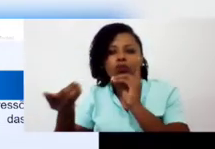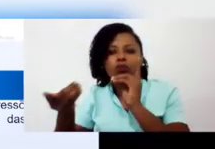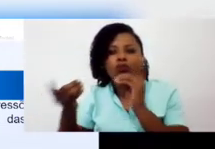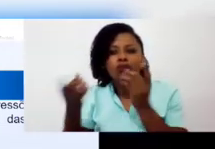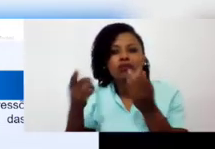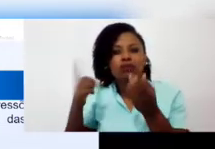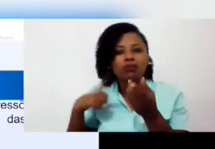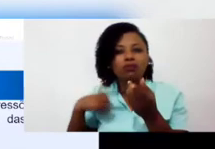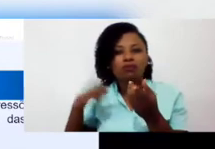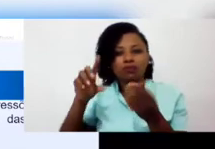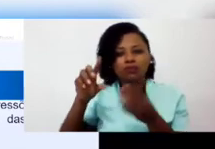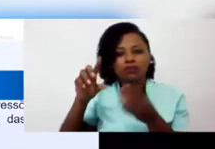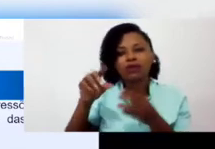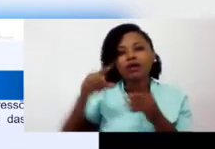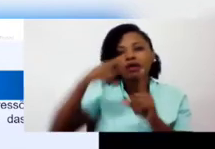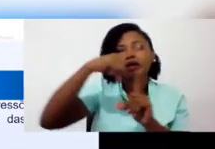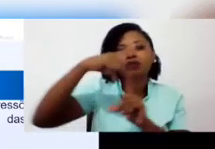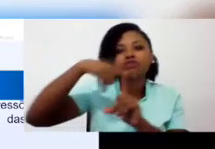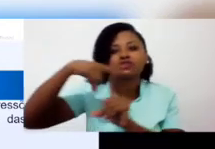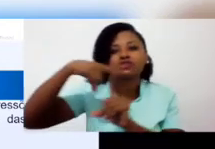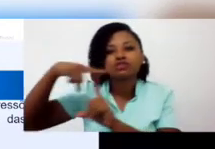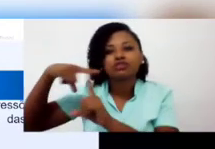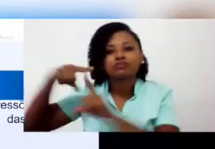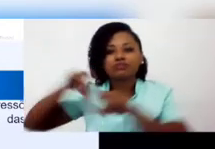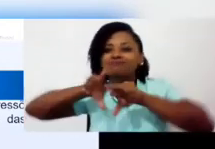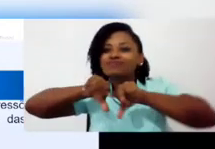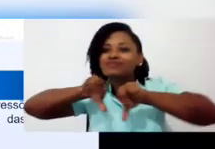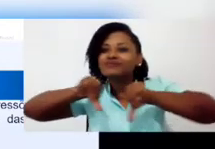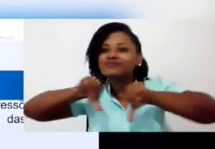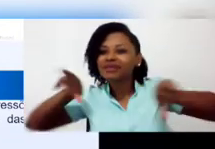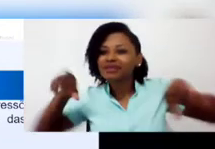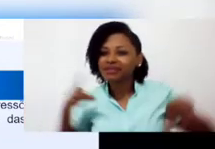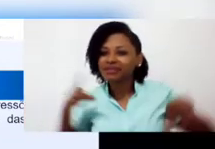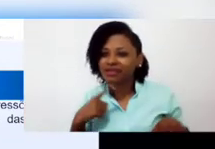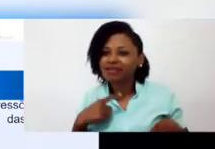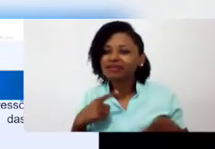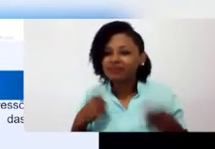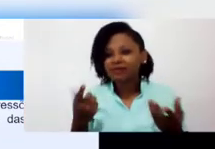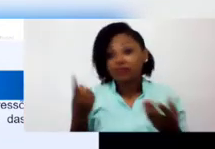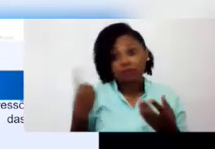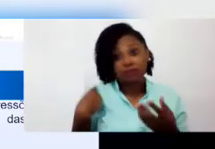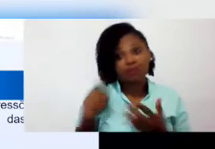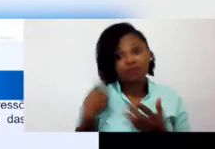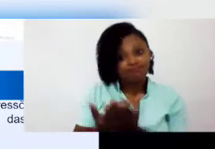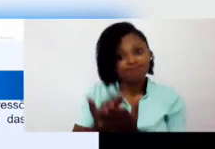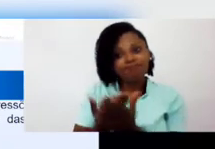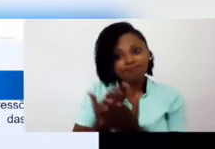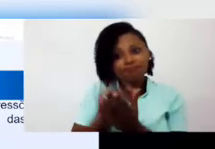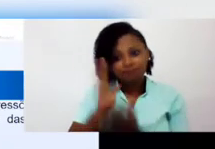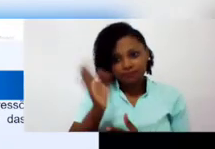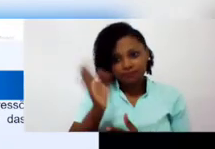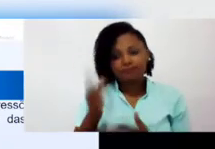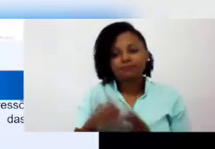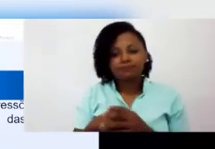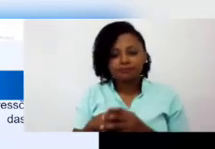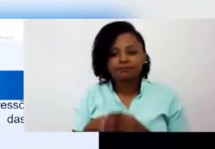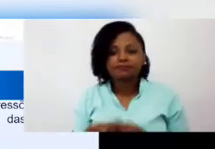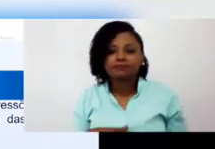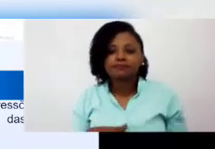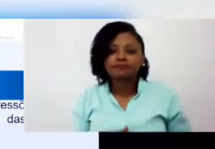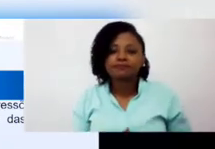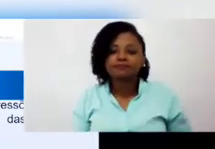dipolo induzido, depois vem mais forte dipolo ou dipolo permanente, e depois